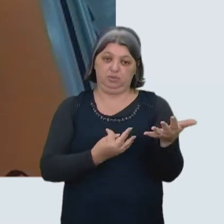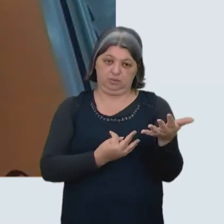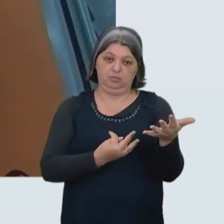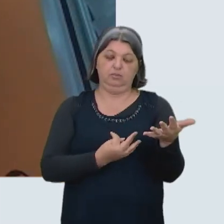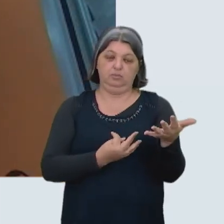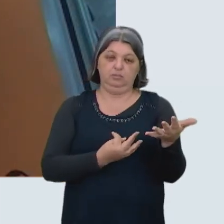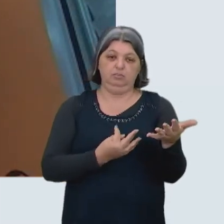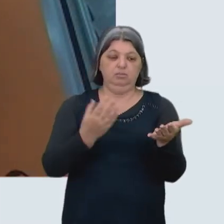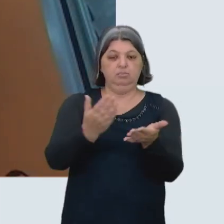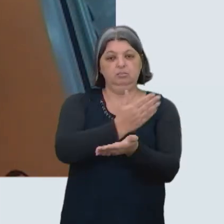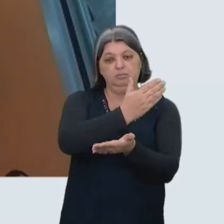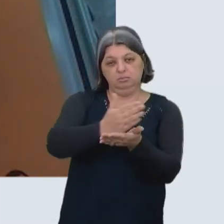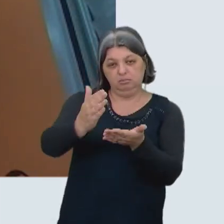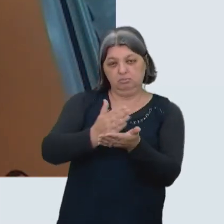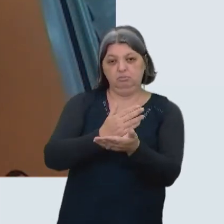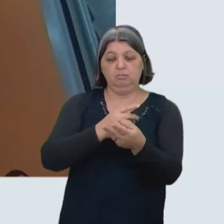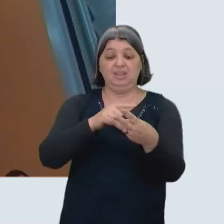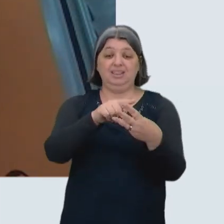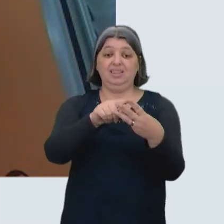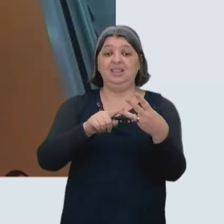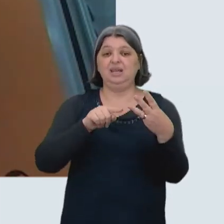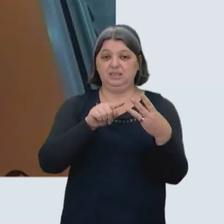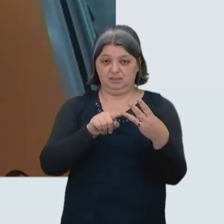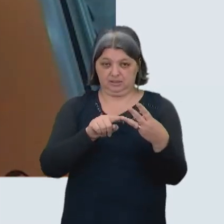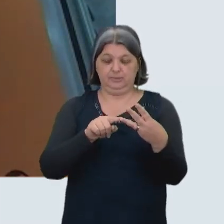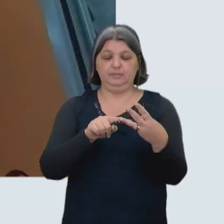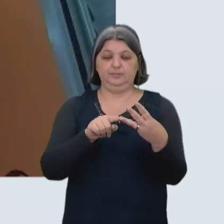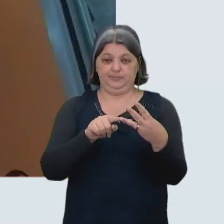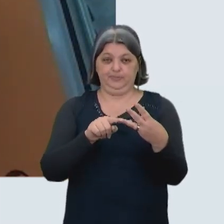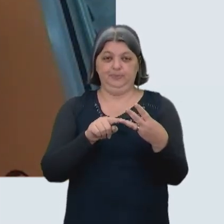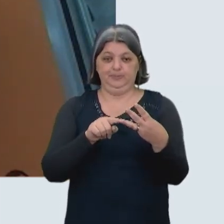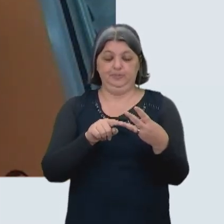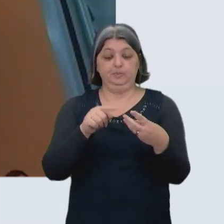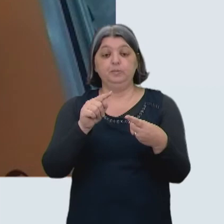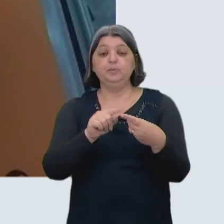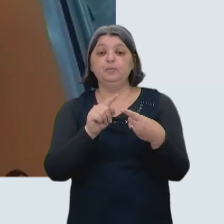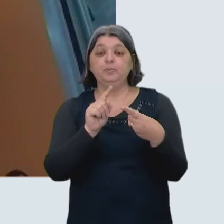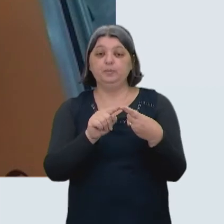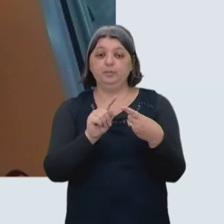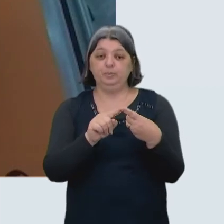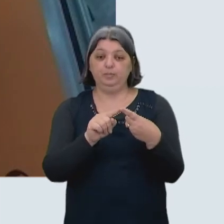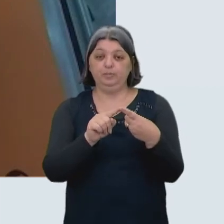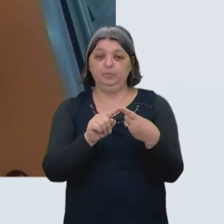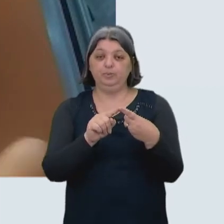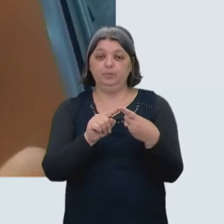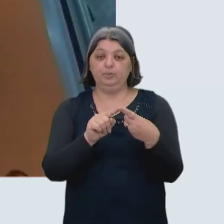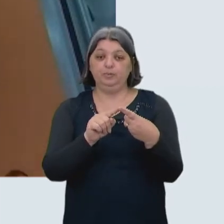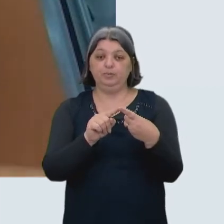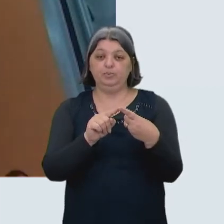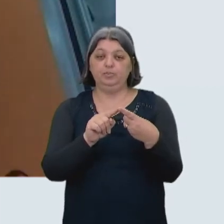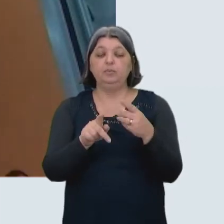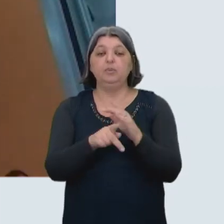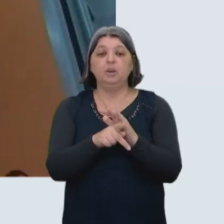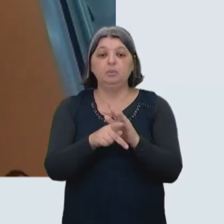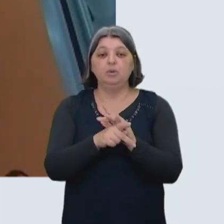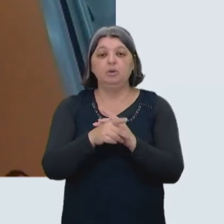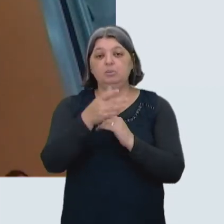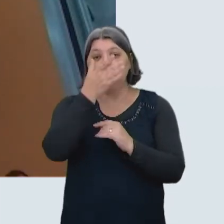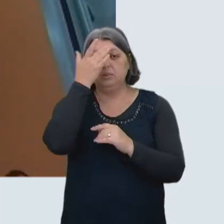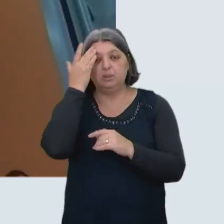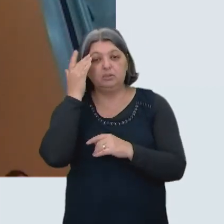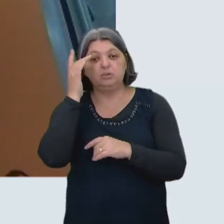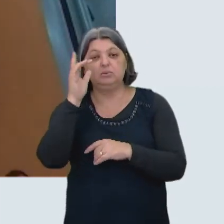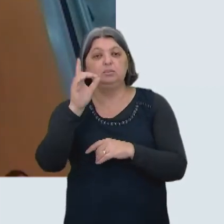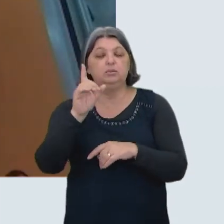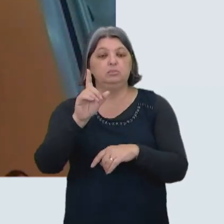eu divido a edição em 3 partes, né? A primeira delas é a edição do texto em si. O editor recebe o texto